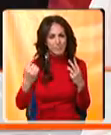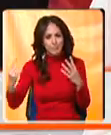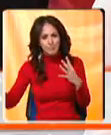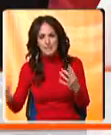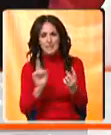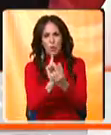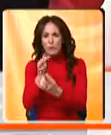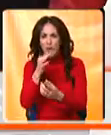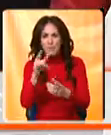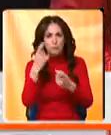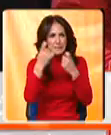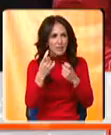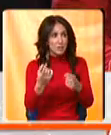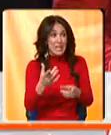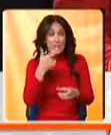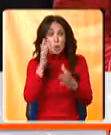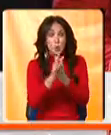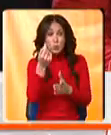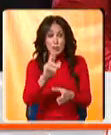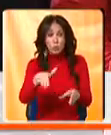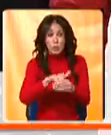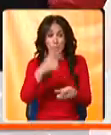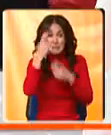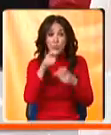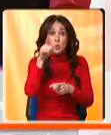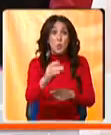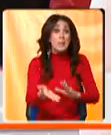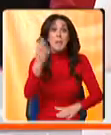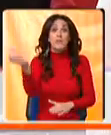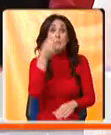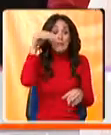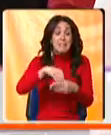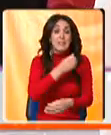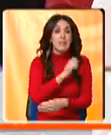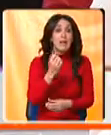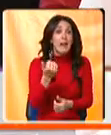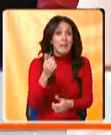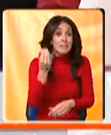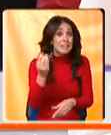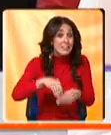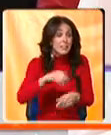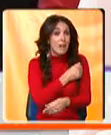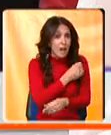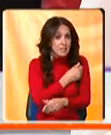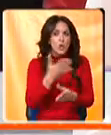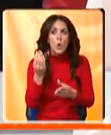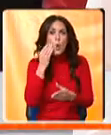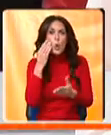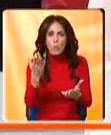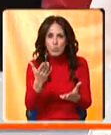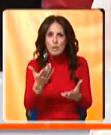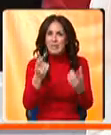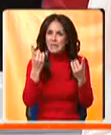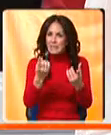Fanny, nós achávamos que era a mais popular dentro da casa. Como é que foi chegar cá fora e perceber que era